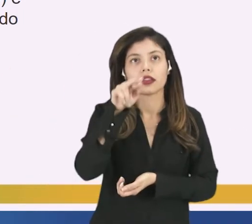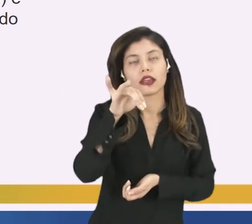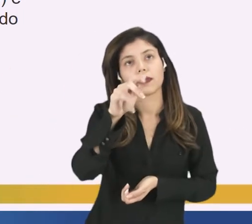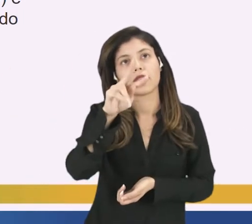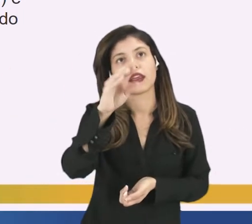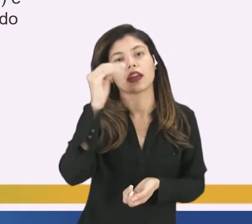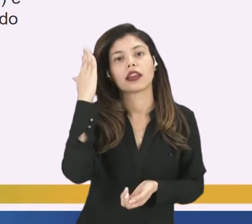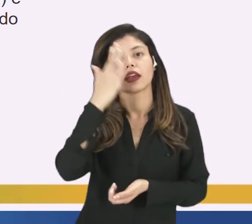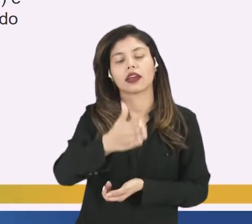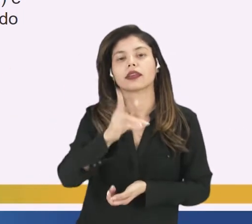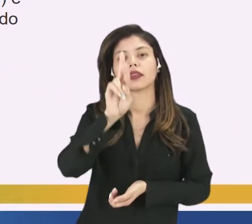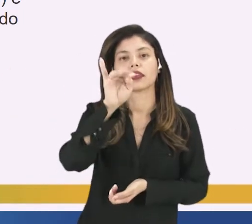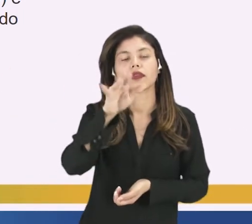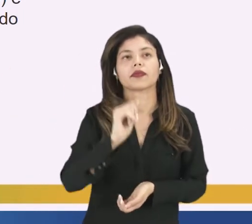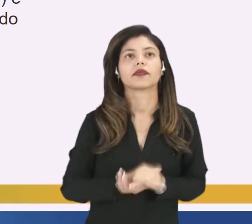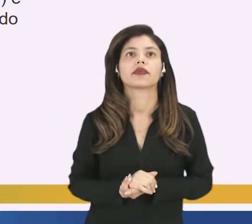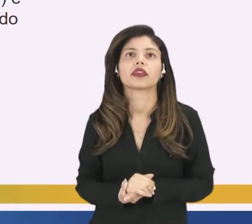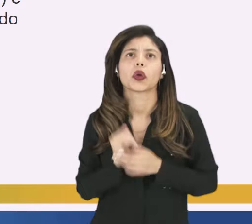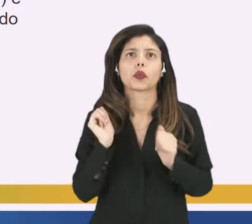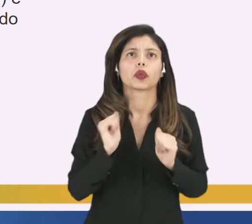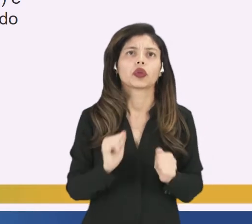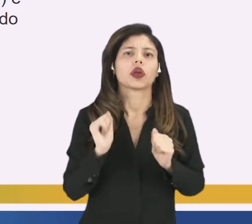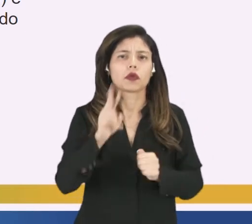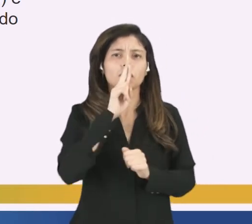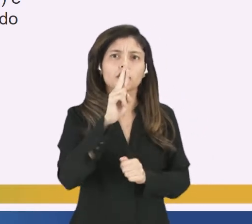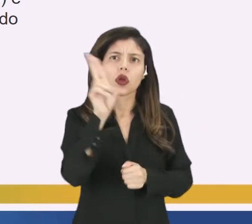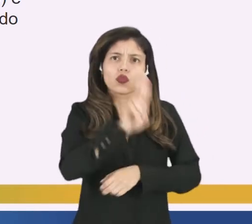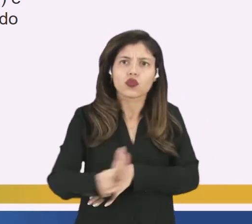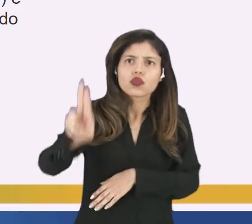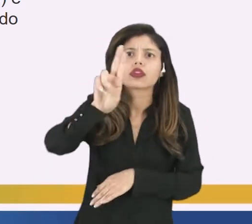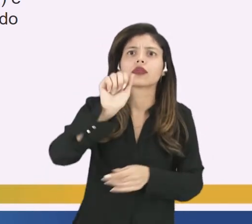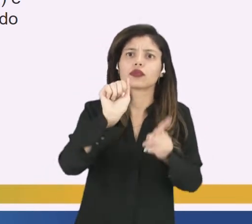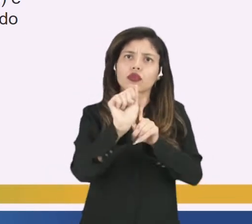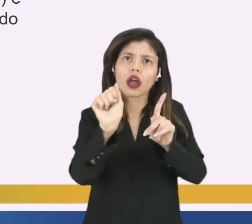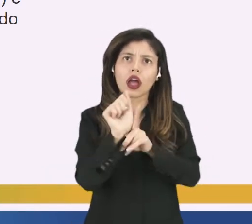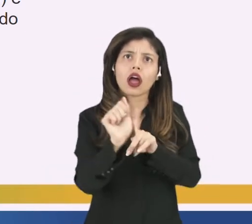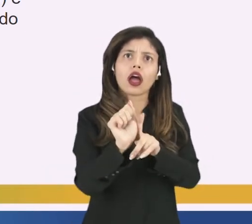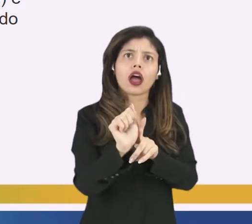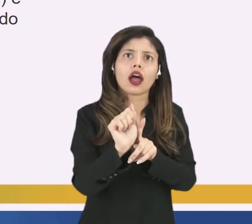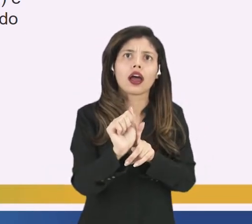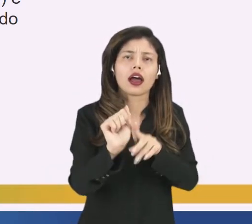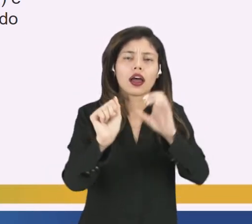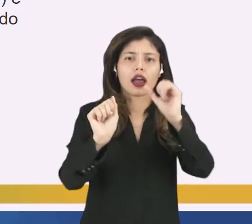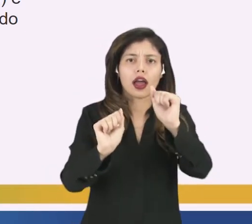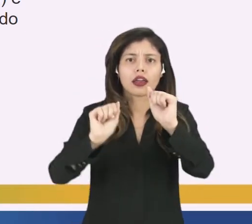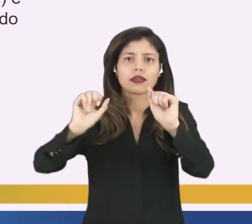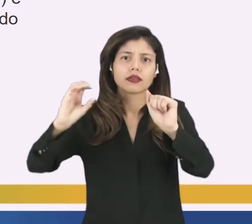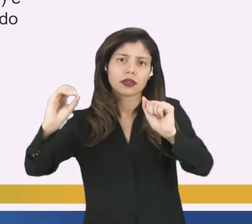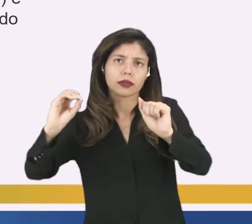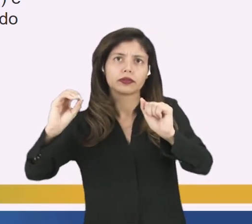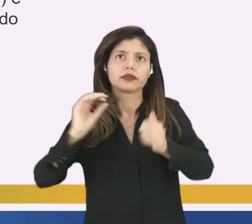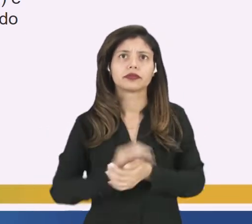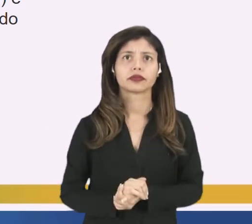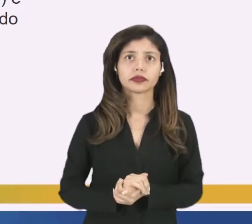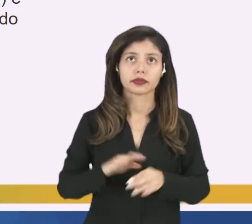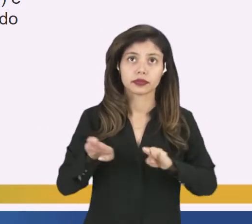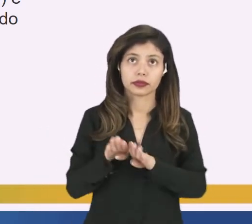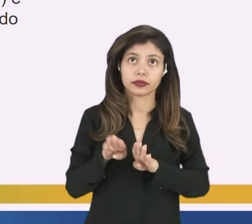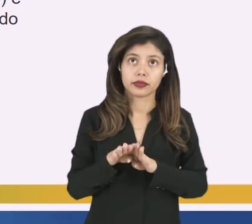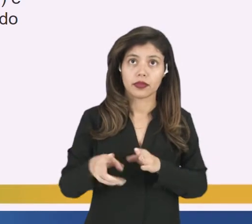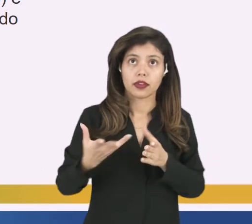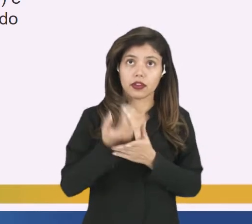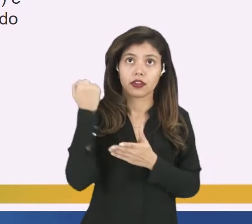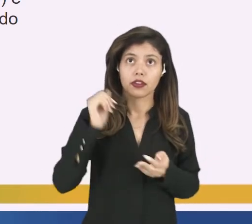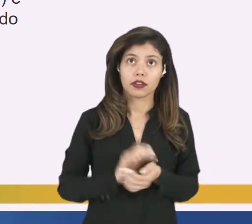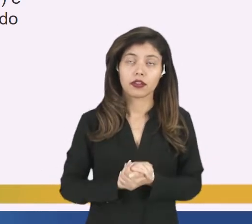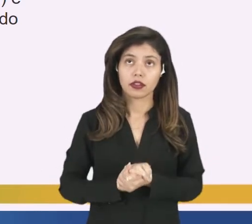equação segmentária da reta. Podemos calcular o coeficiente angular usando um ponto A, digamos o ponto A, coordenadas A e 0, ele está no